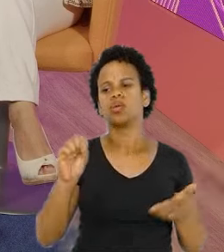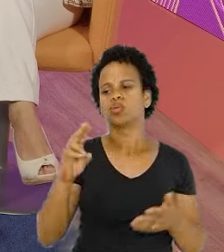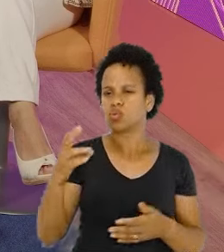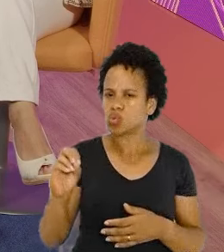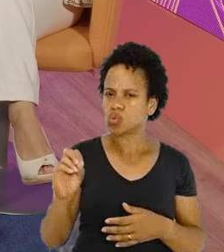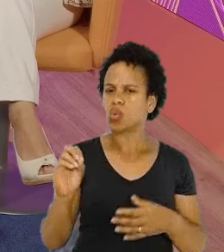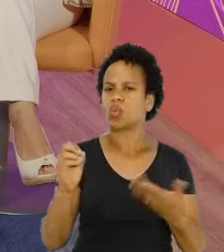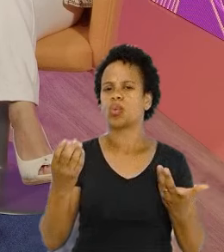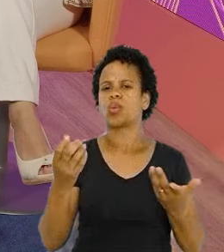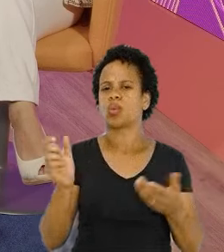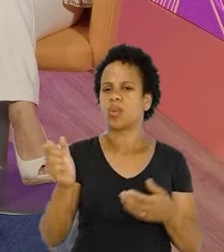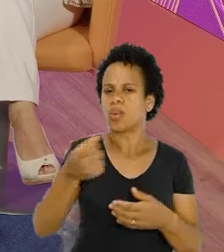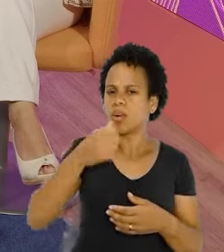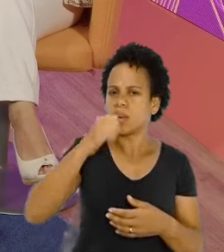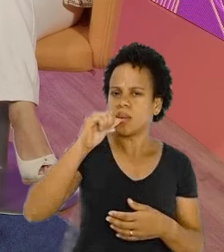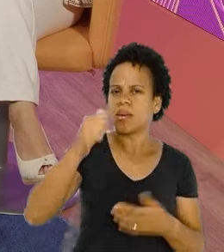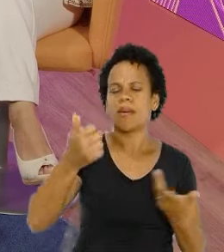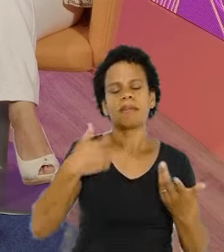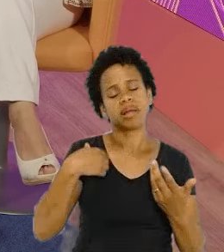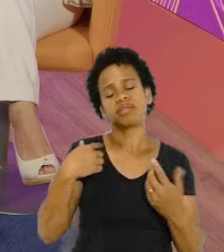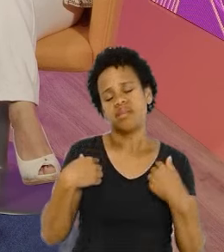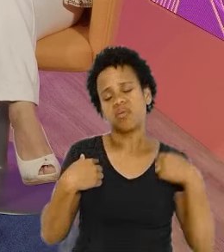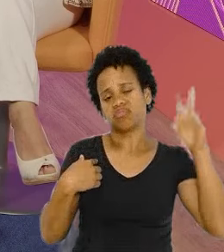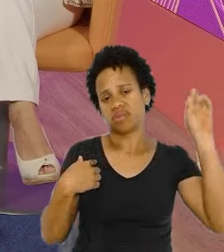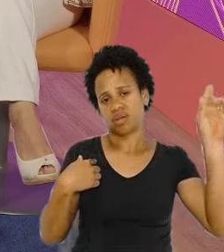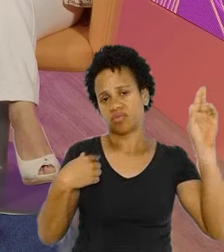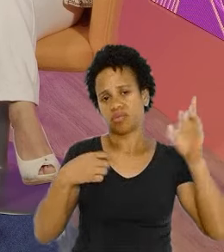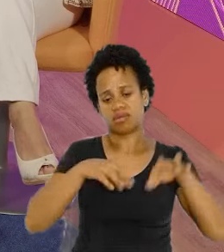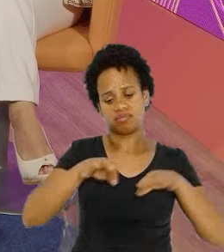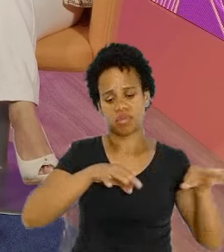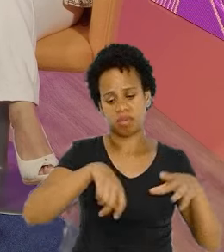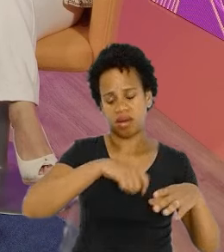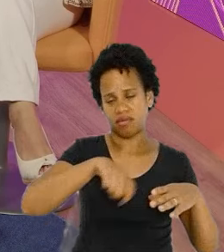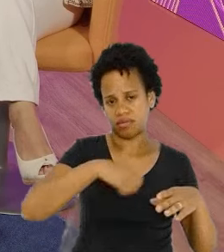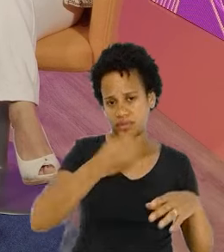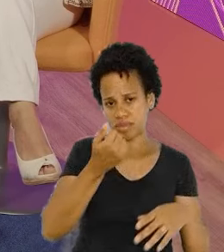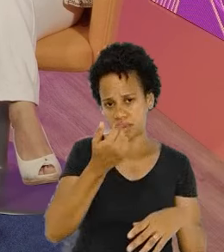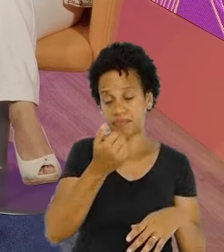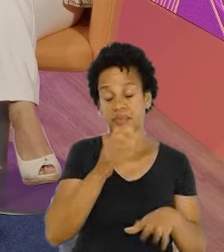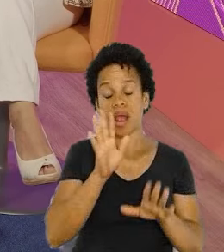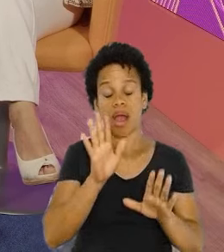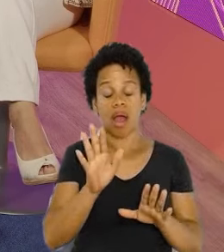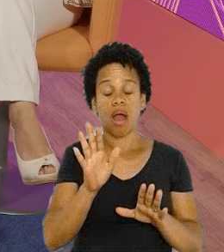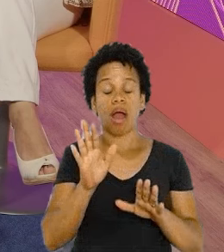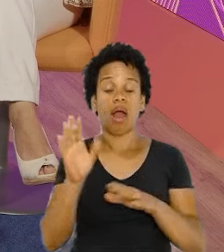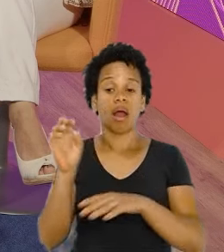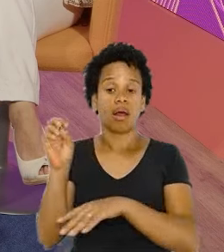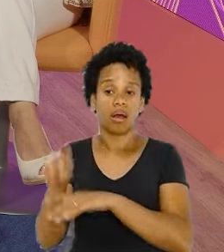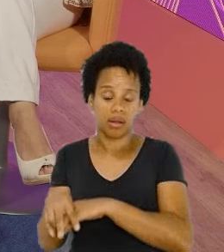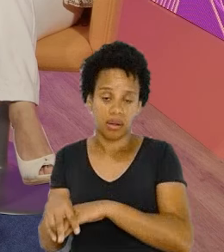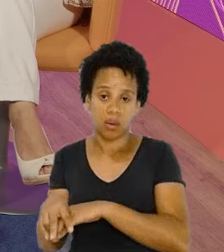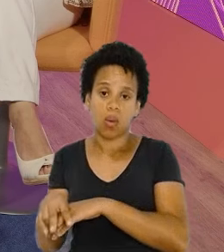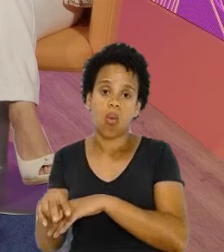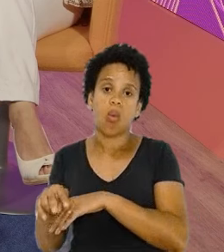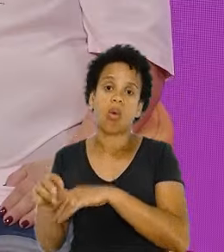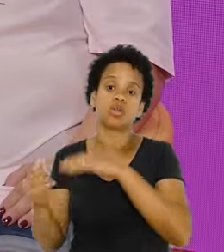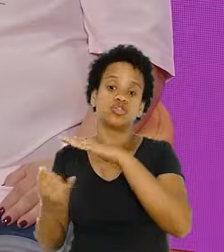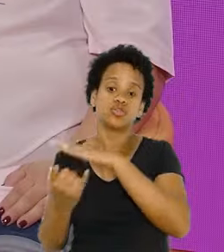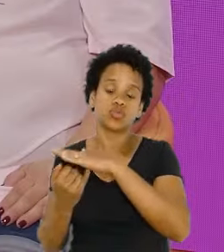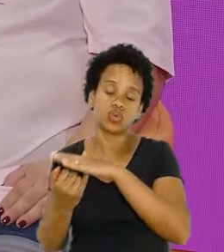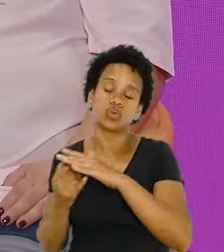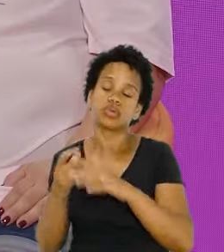suco mas basicamente eu que ficava na cozinha colocamos ela numa num num Instituto onde eles davam a